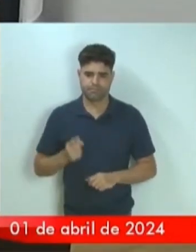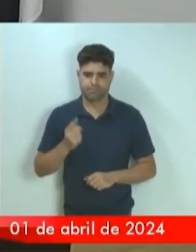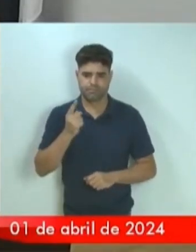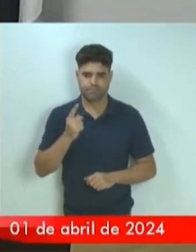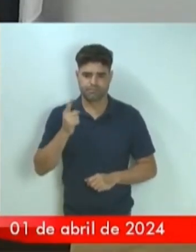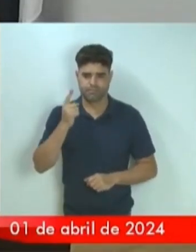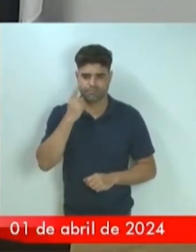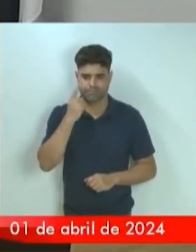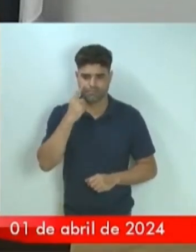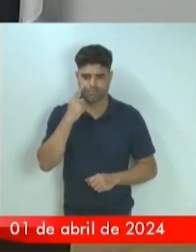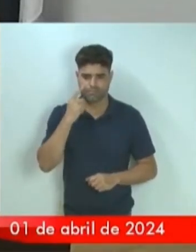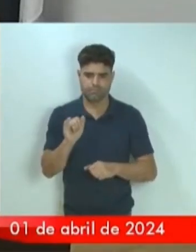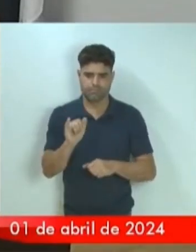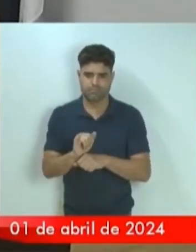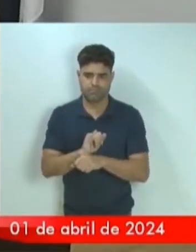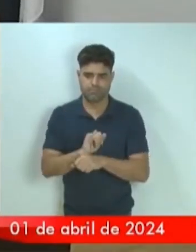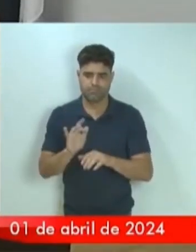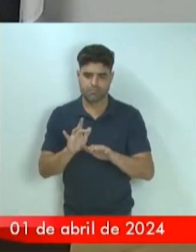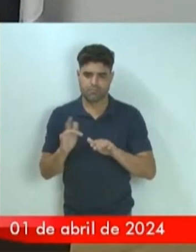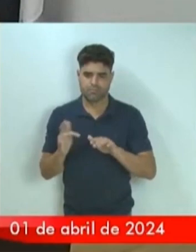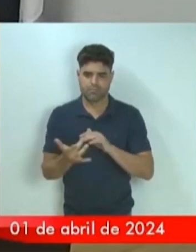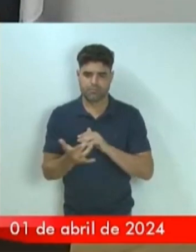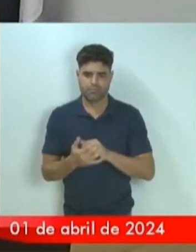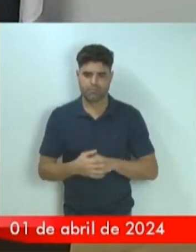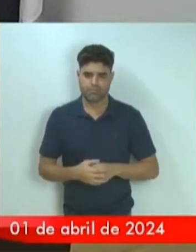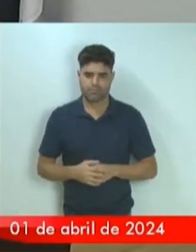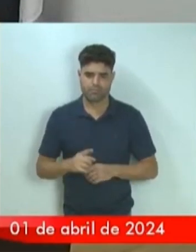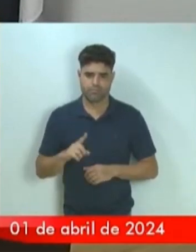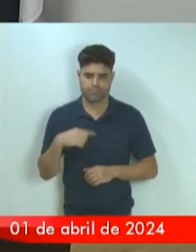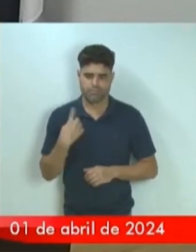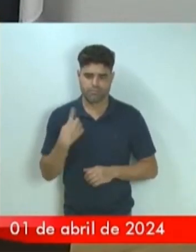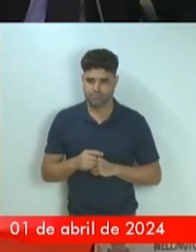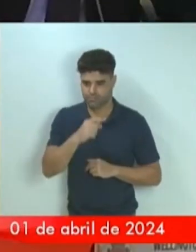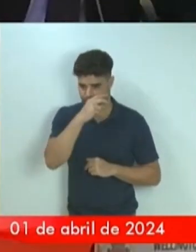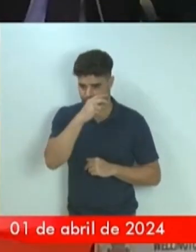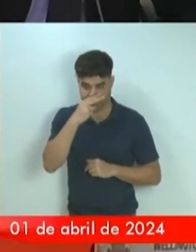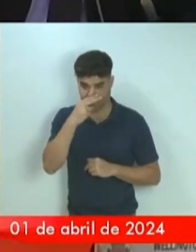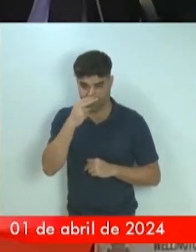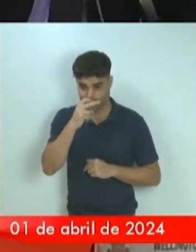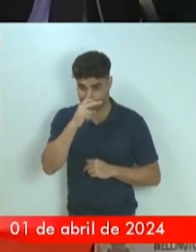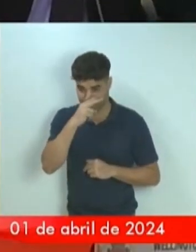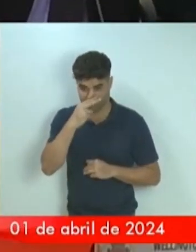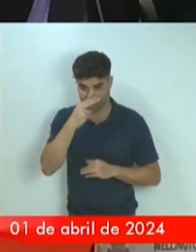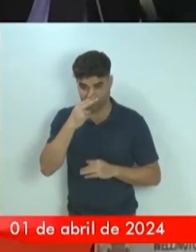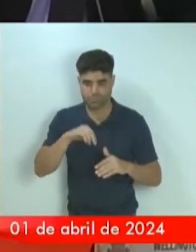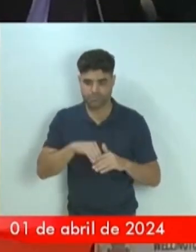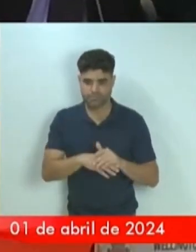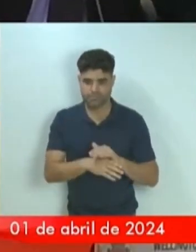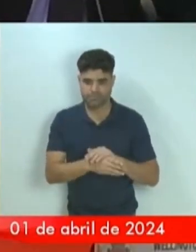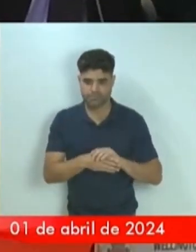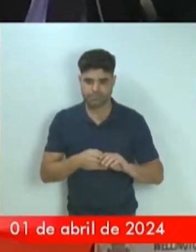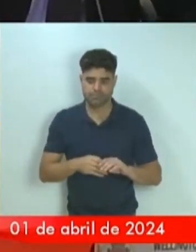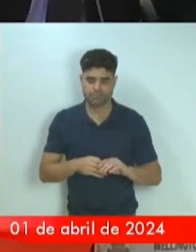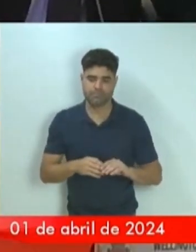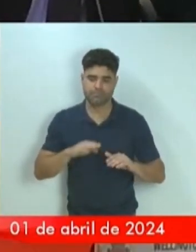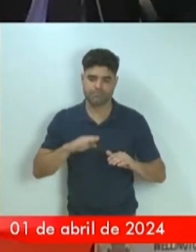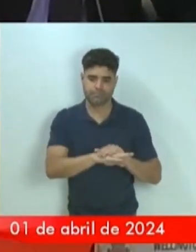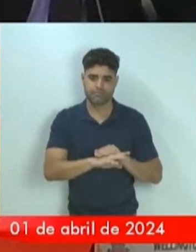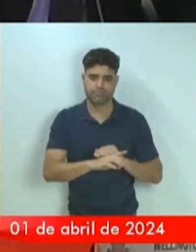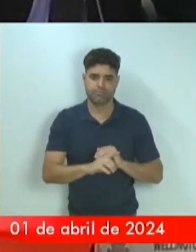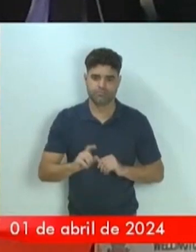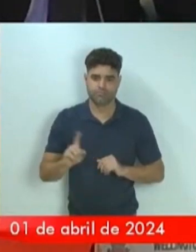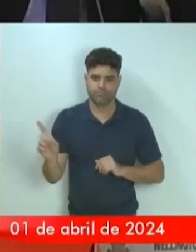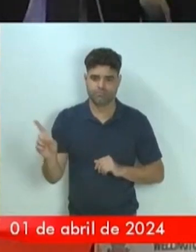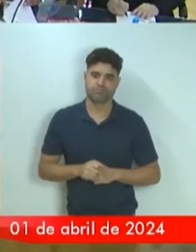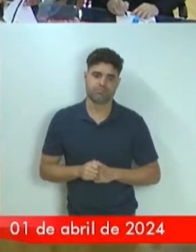votos contrários também, 3 vereadores que votaram aí para o arquivamento da abertura desse processo de cassação, que foram Ivan